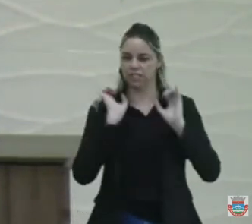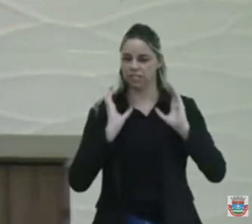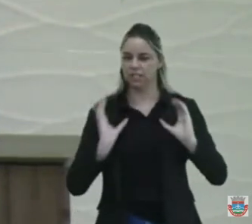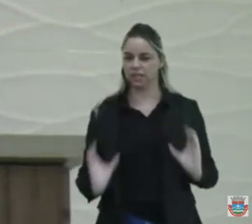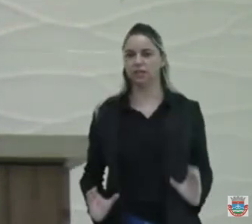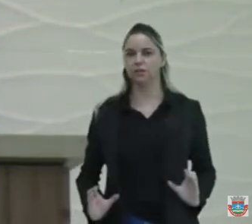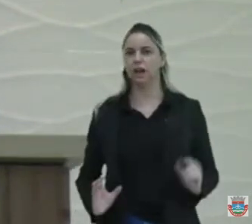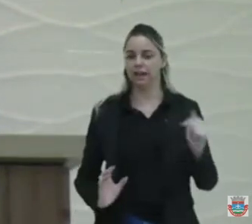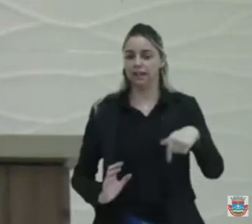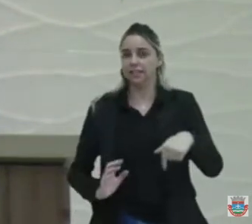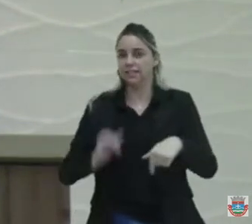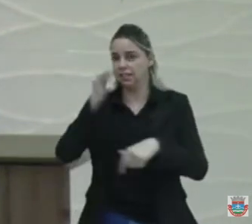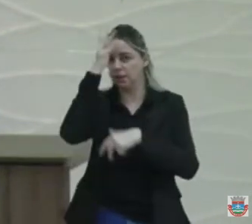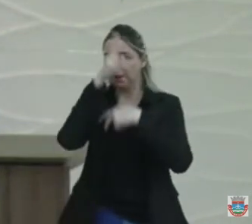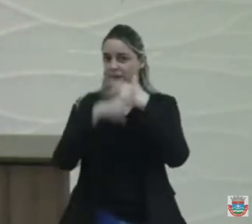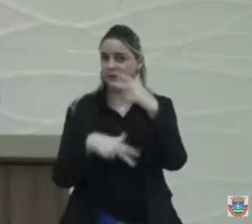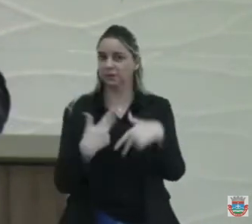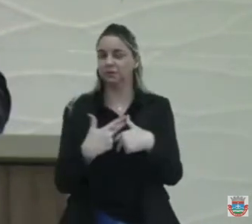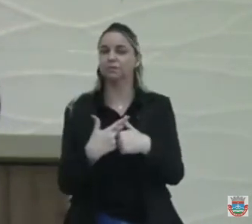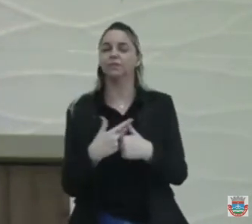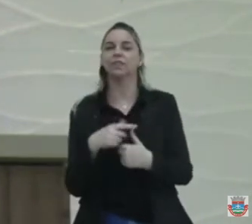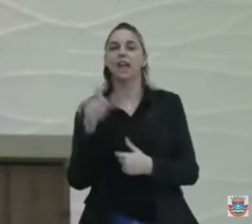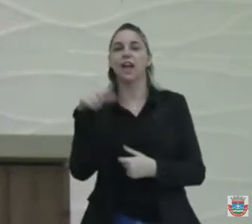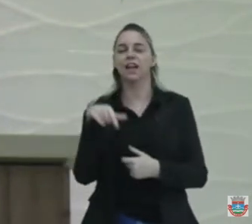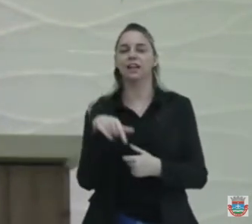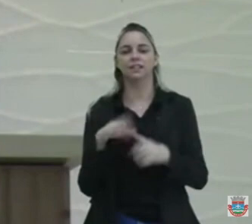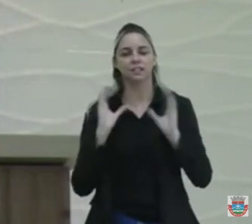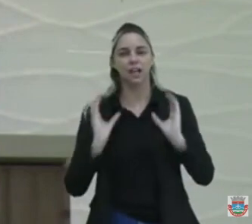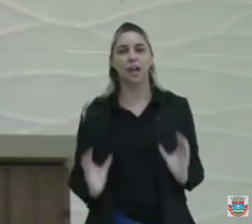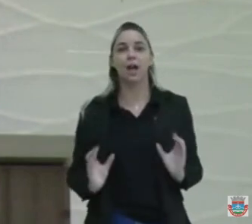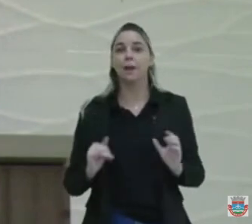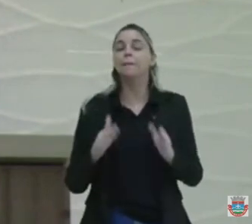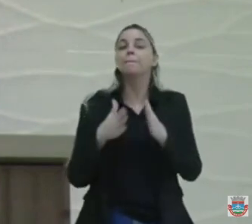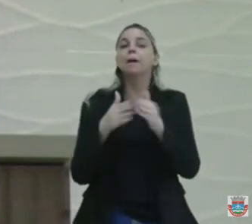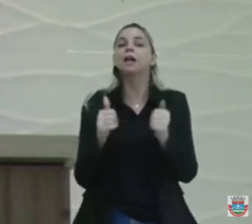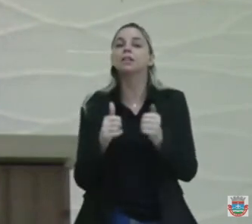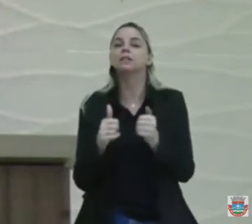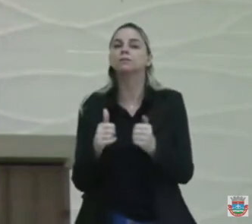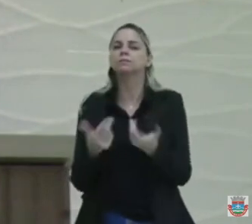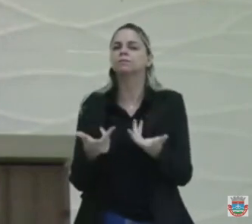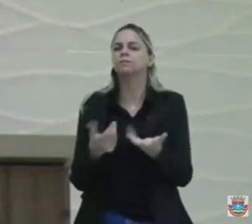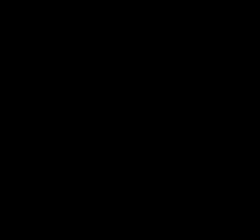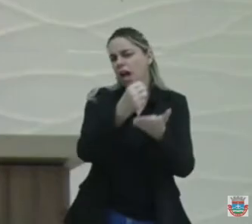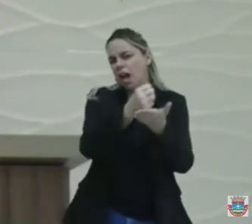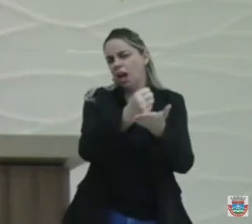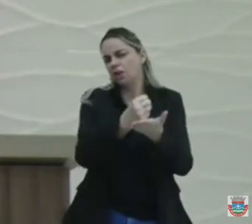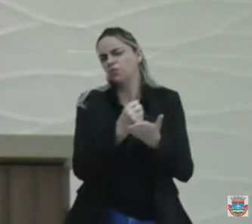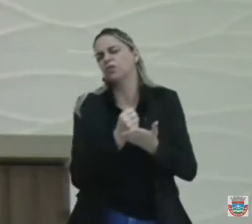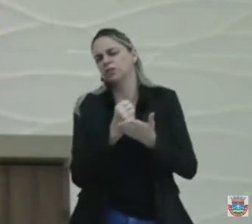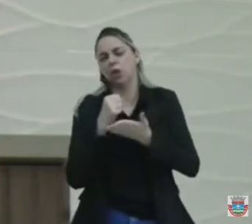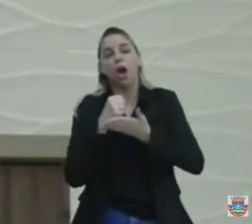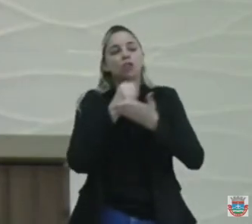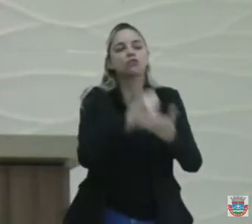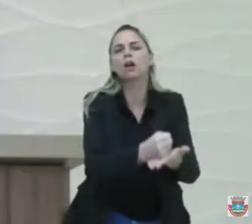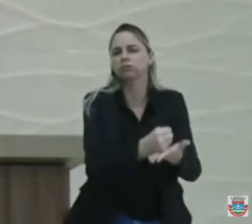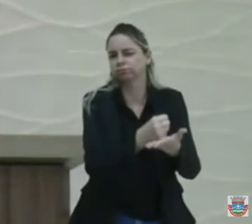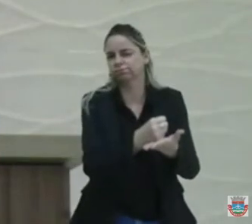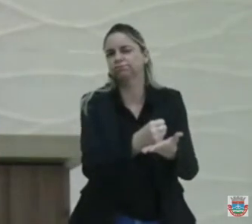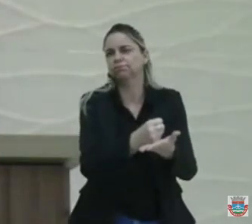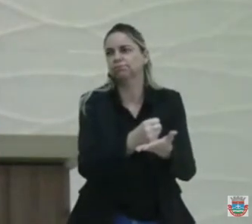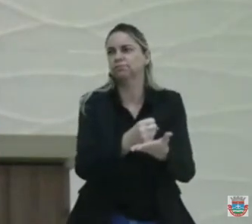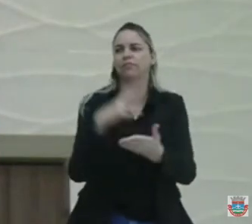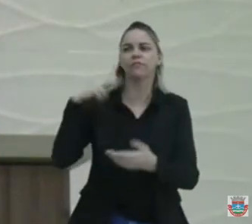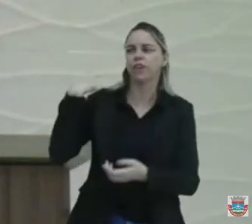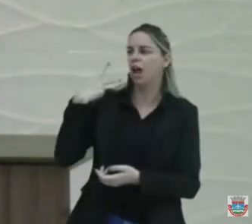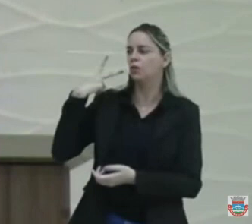betenses, essas cidadãs que pedem o auxílio dos vereadores nas suas demandas, e nós